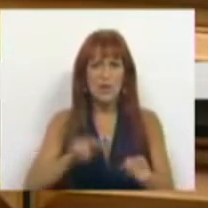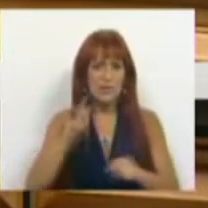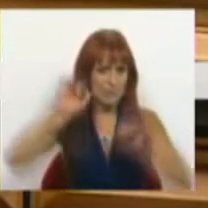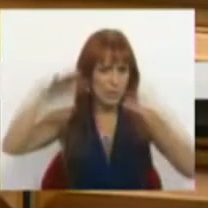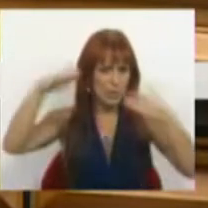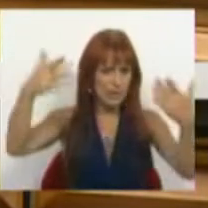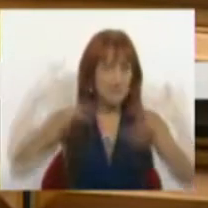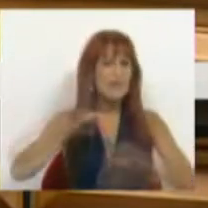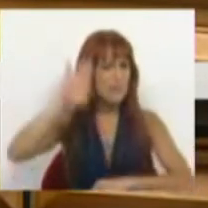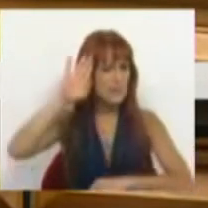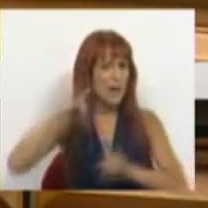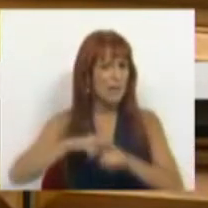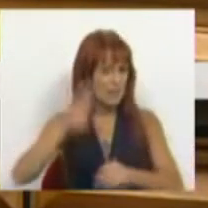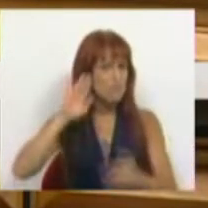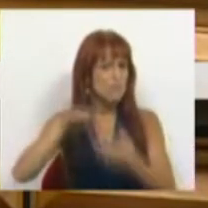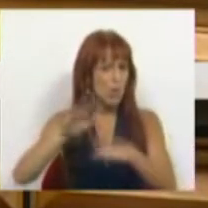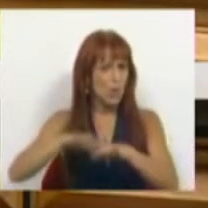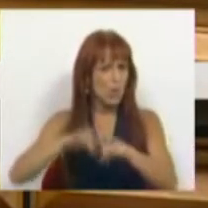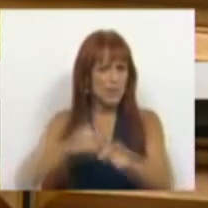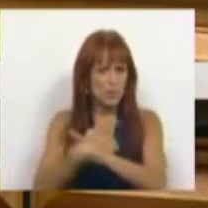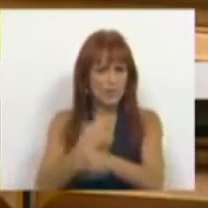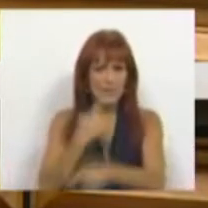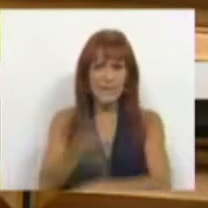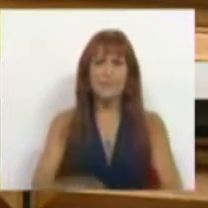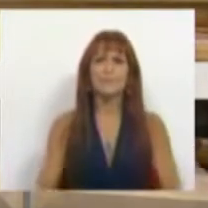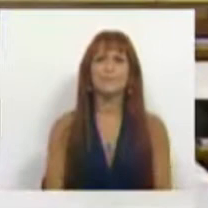prioridade e sabem ser consequentes com essa escolha. Disse.